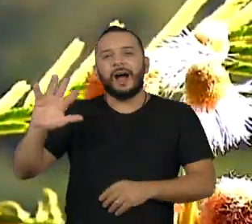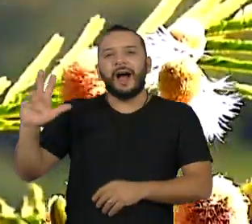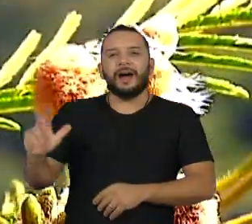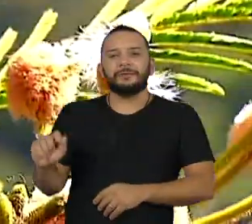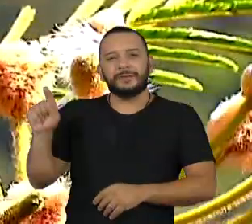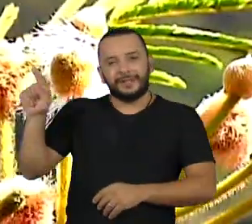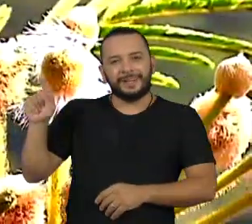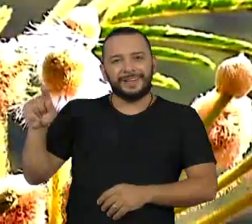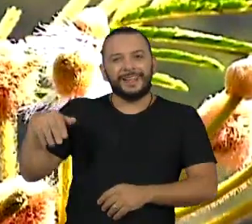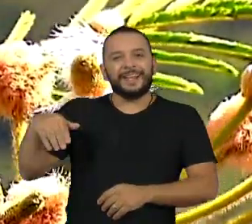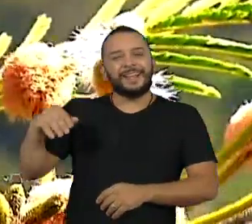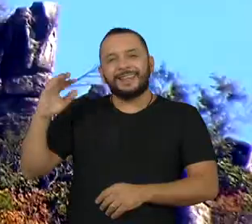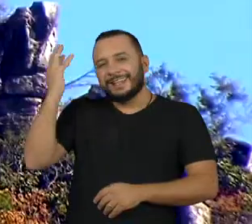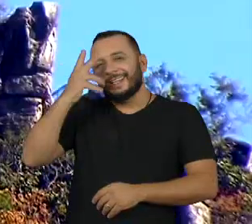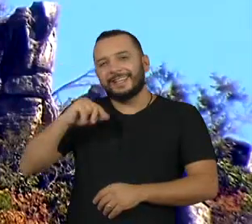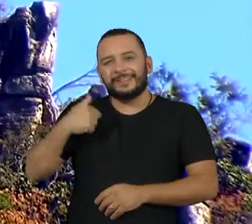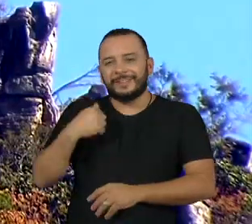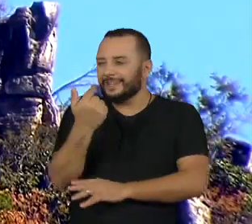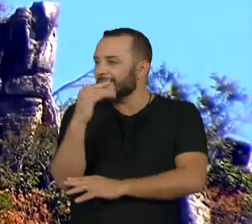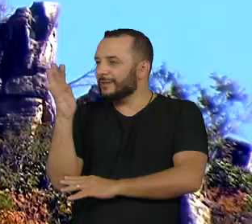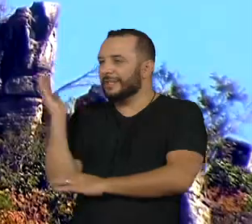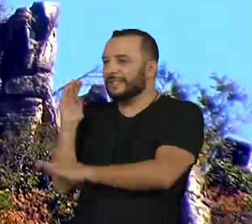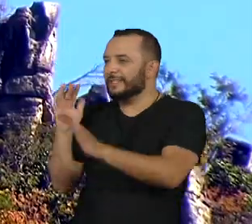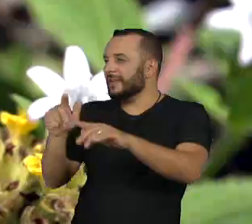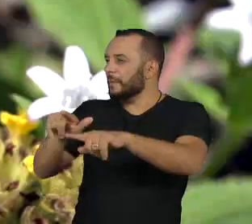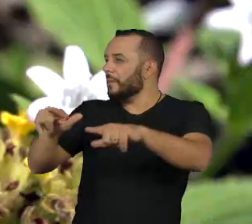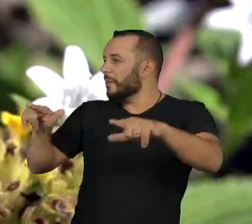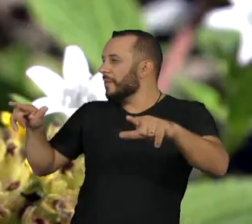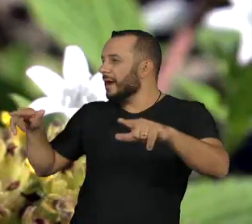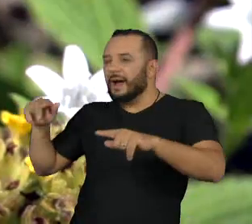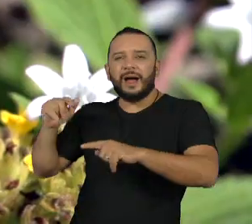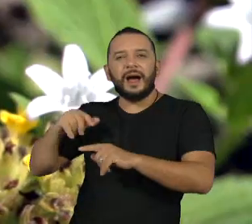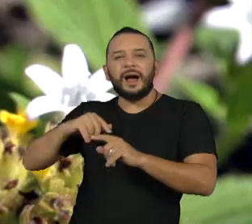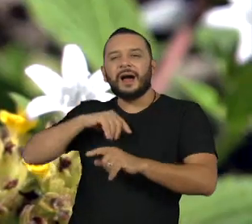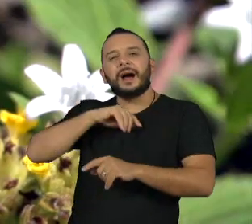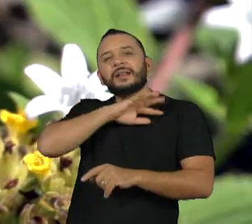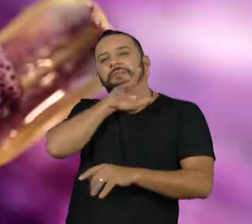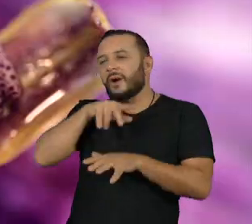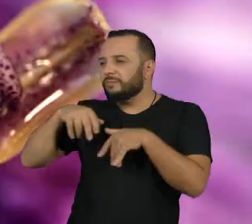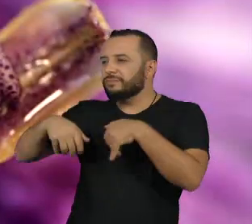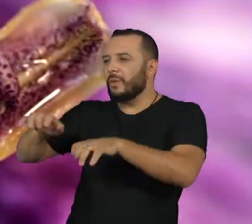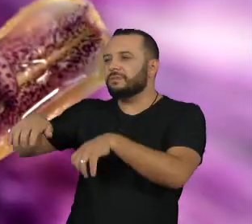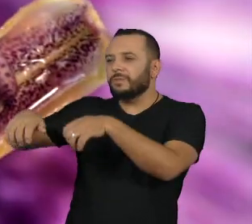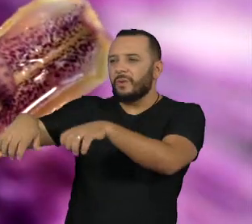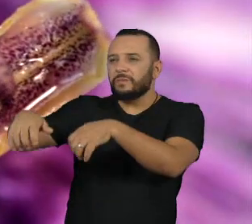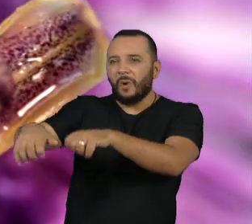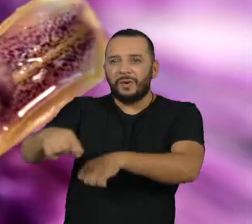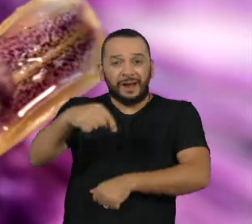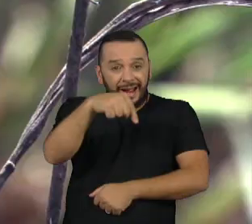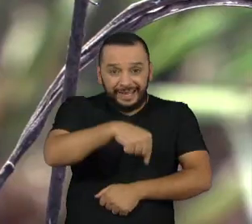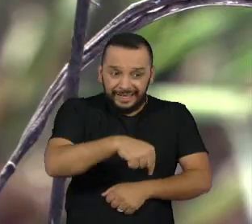muito mais. O Cerrado é simplesmente belíssimo. E ele é, na realidade, o